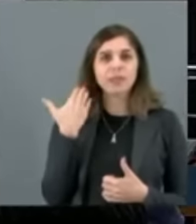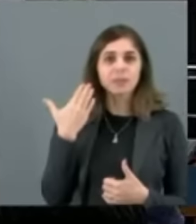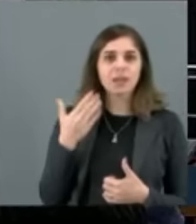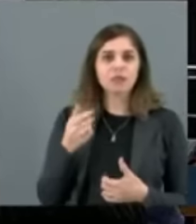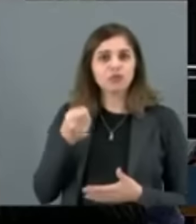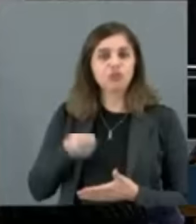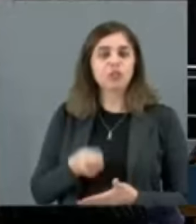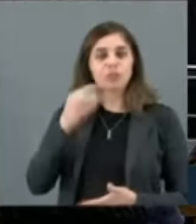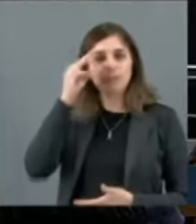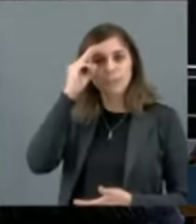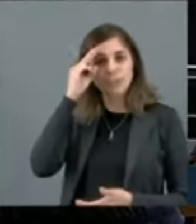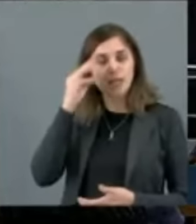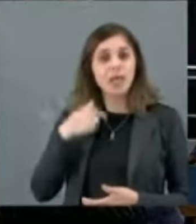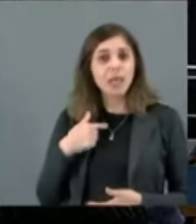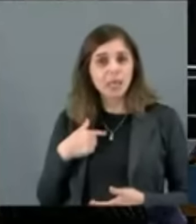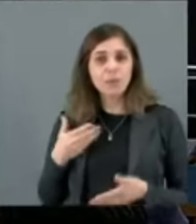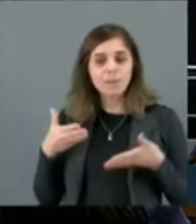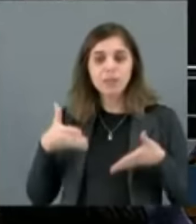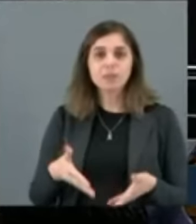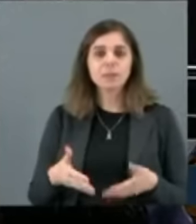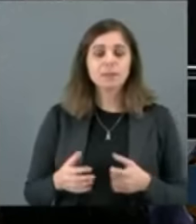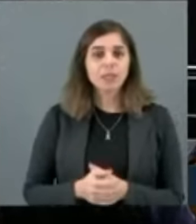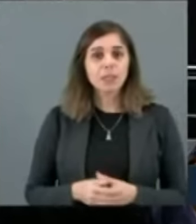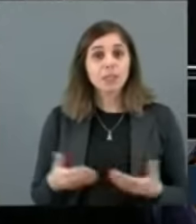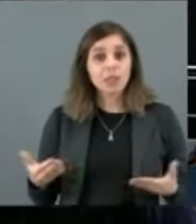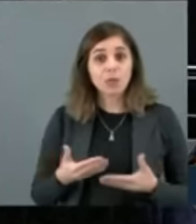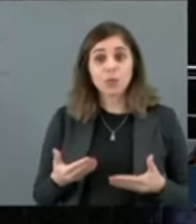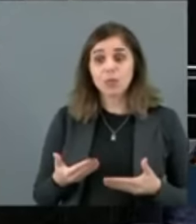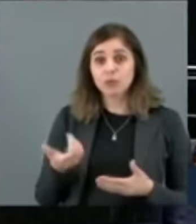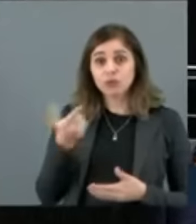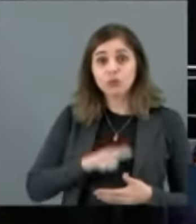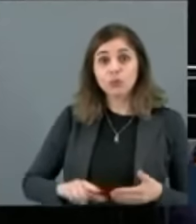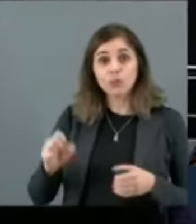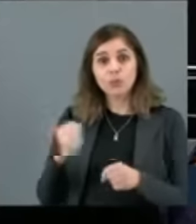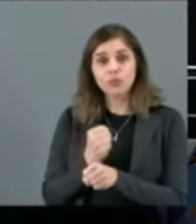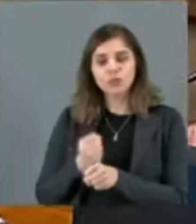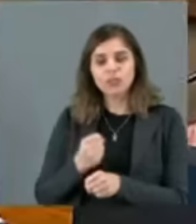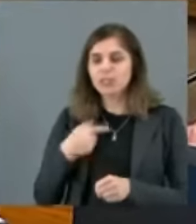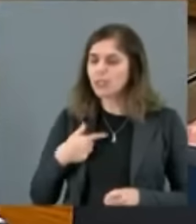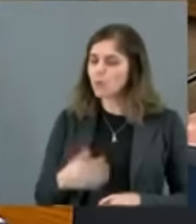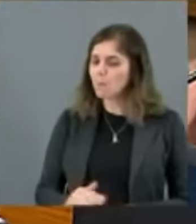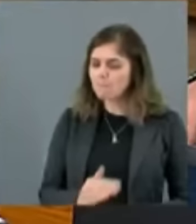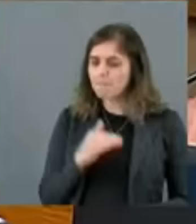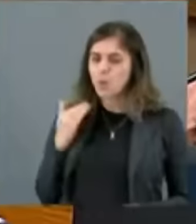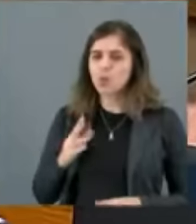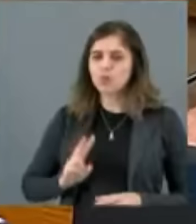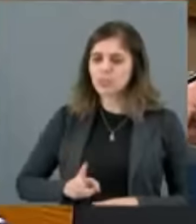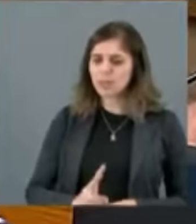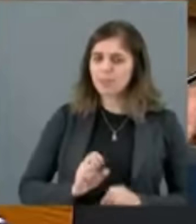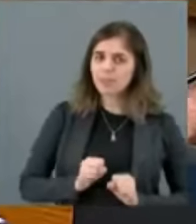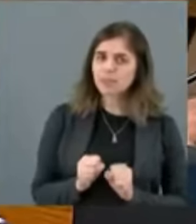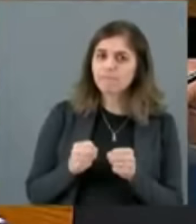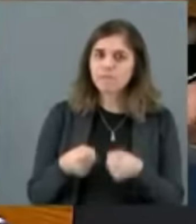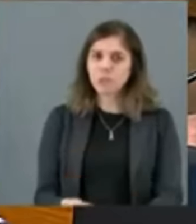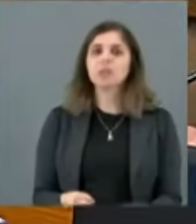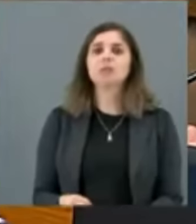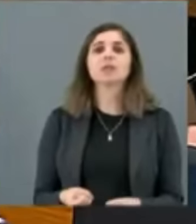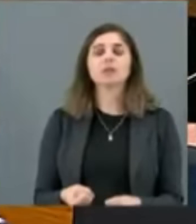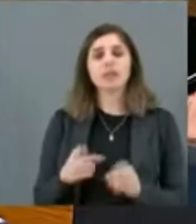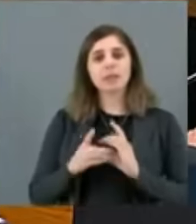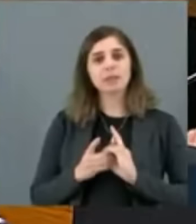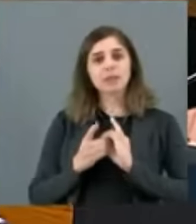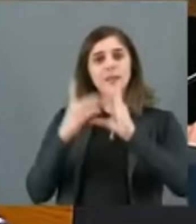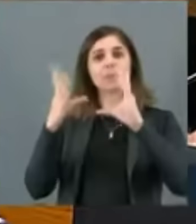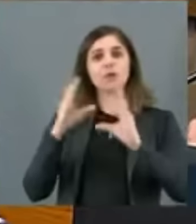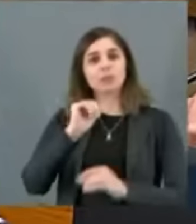nesse processo de reconstrução. E morro defendendo a espinha dorsal do Estado Democrático de Direito,